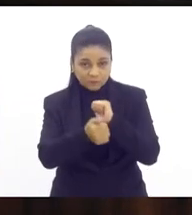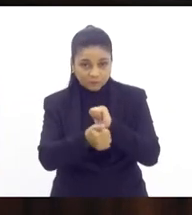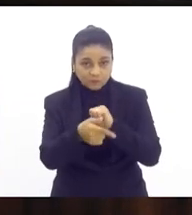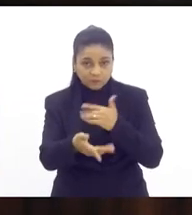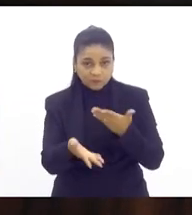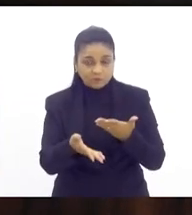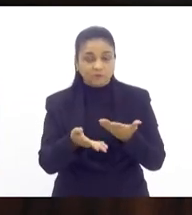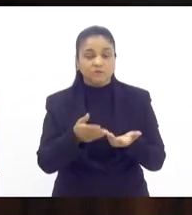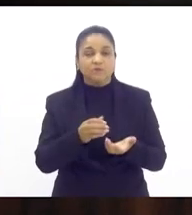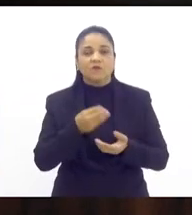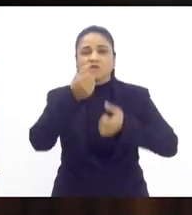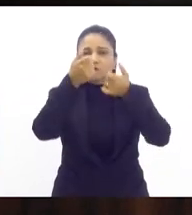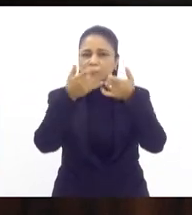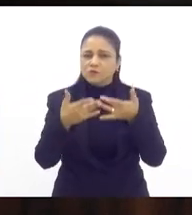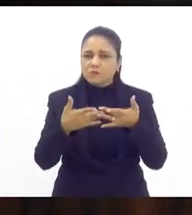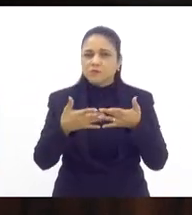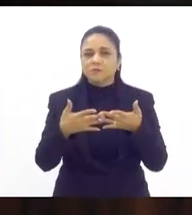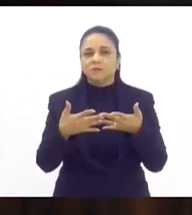são